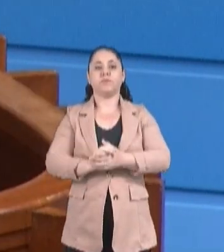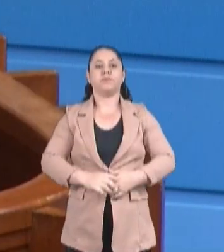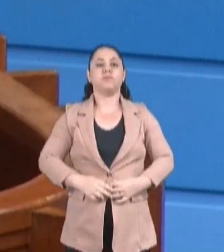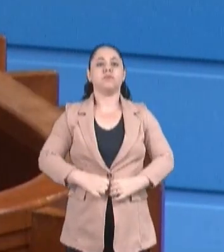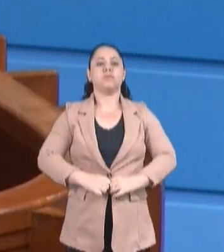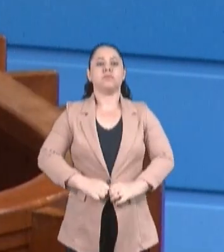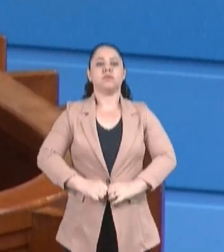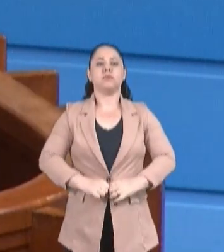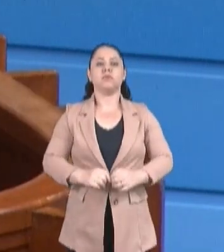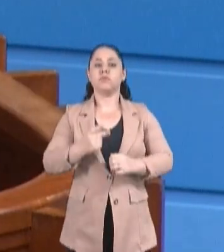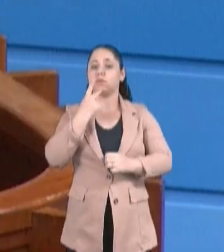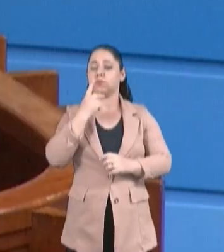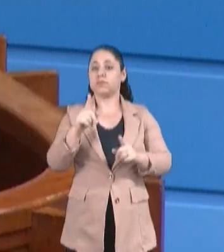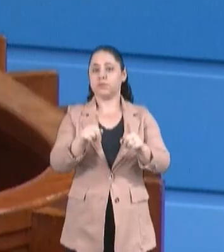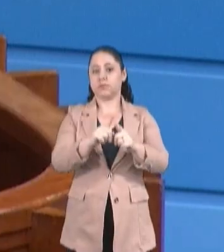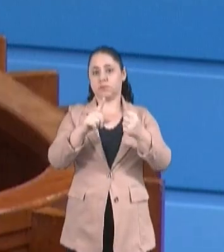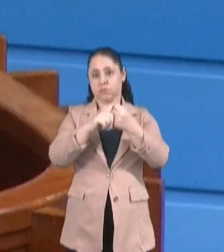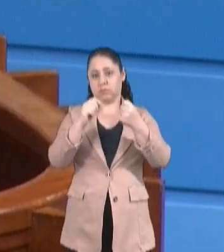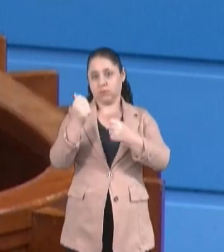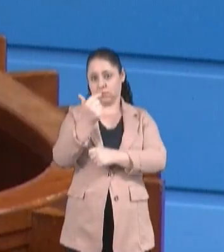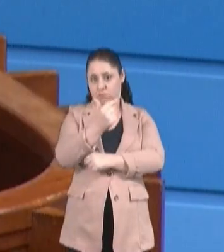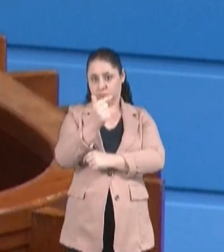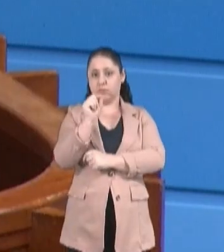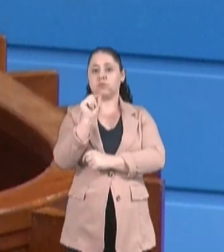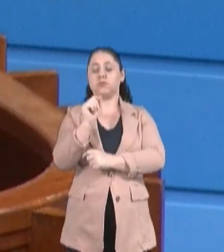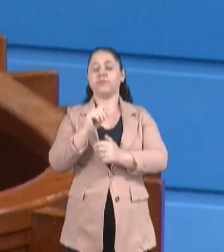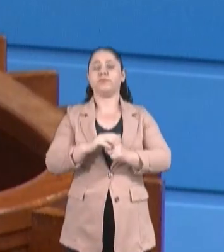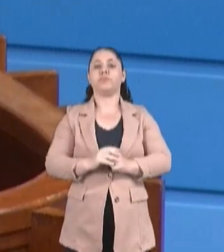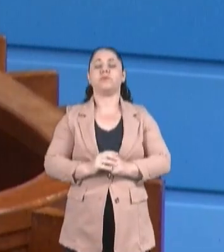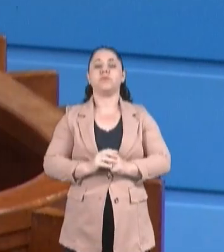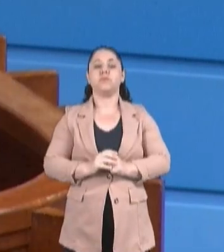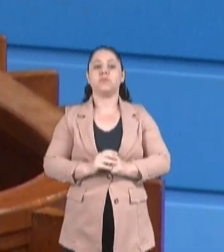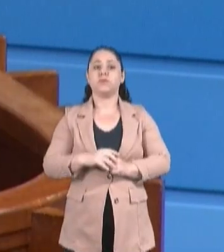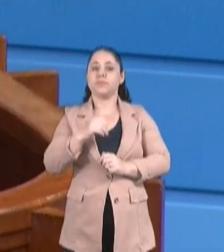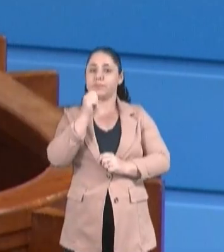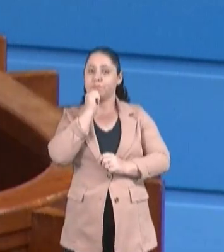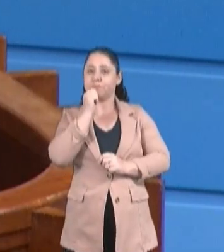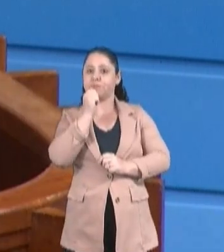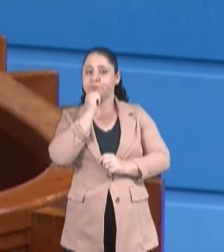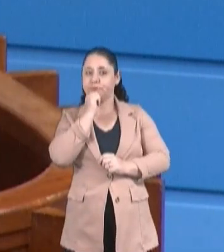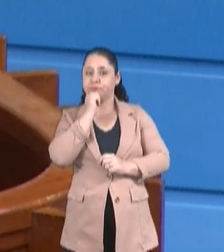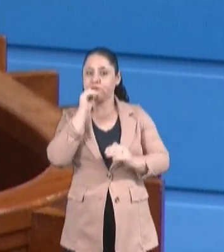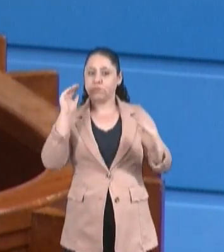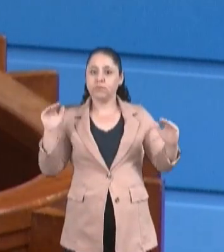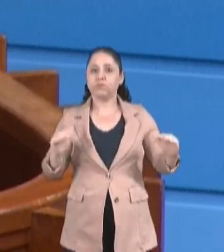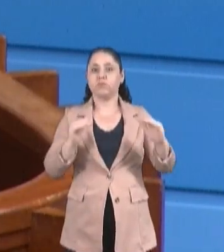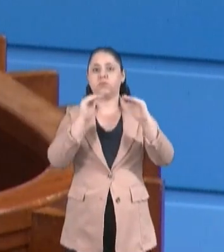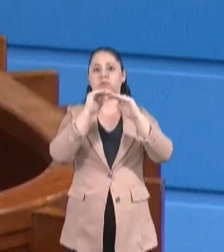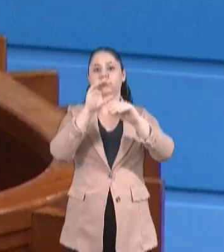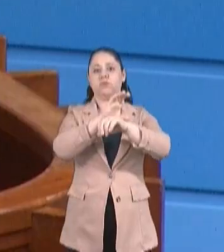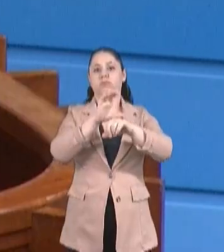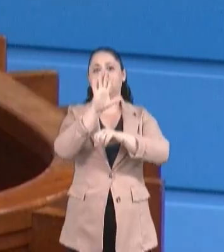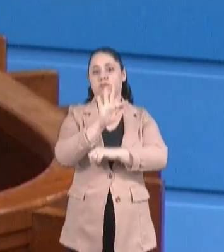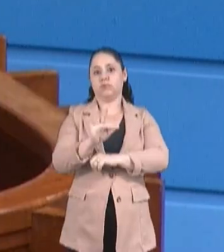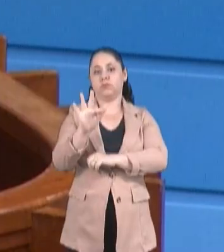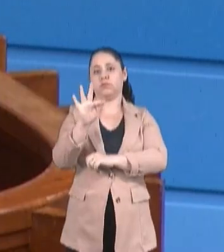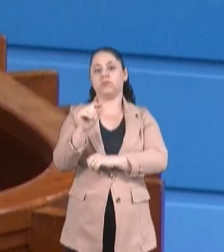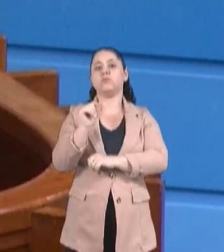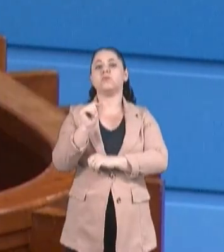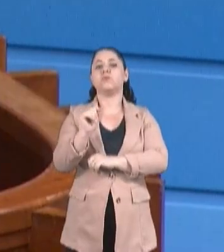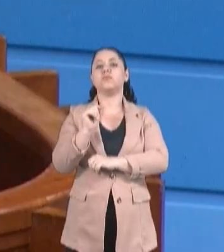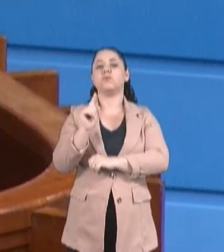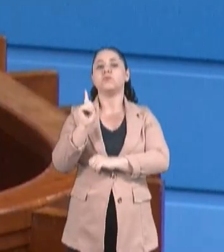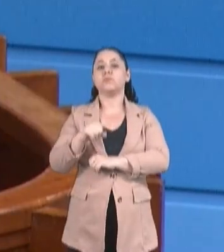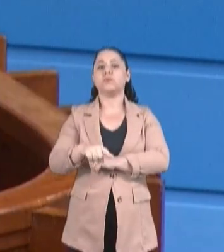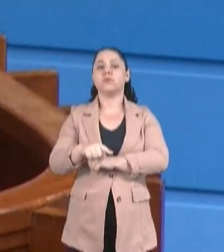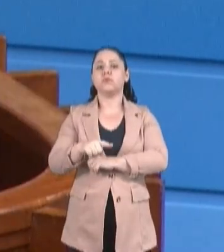E diz, no artigo 2º, ainda em simetria com a Constituição Federal,